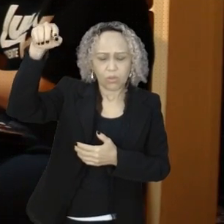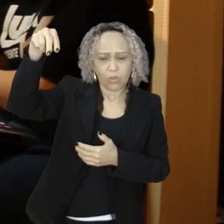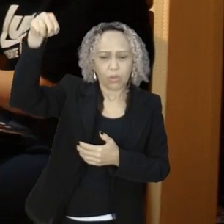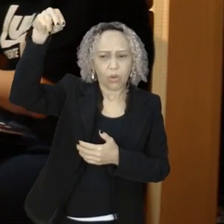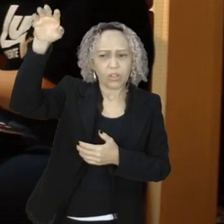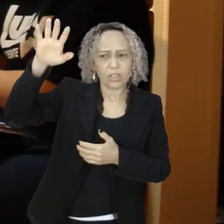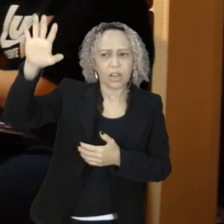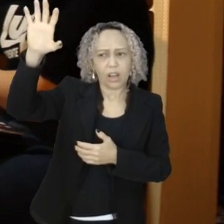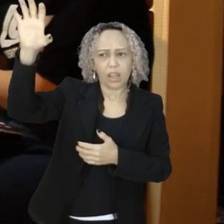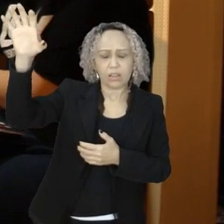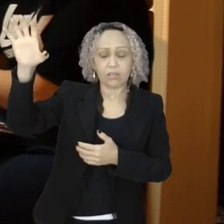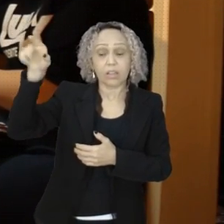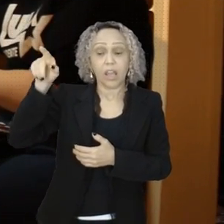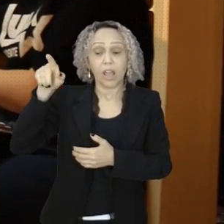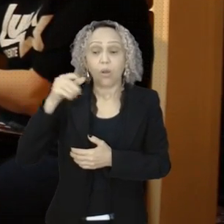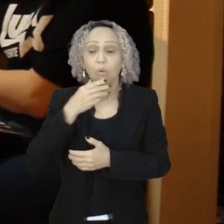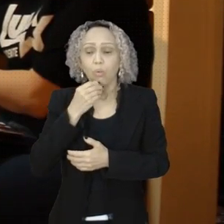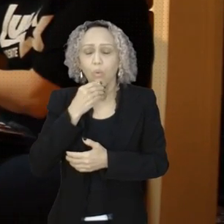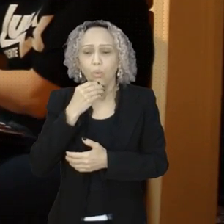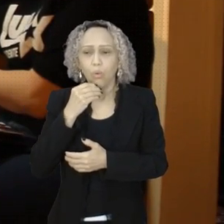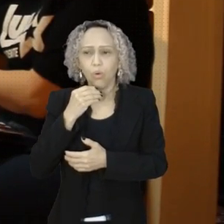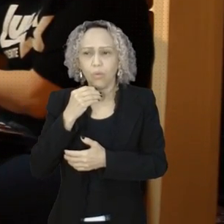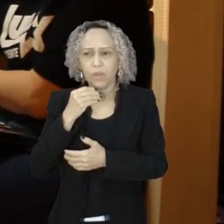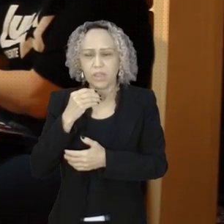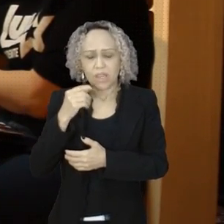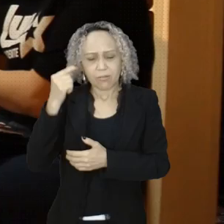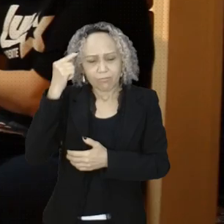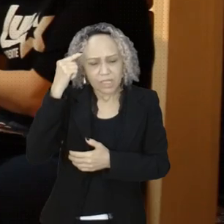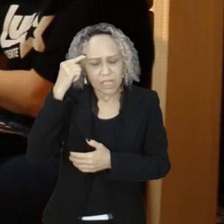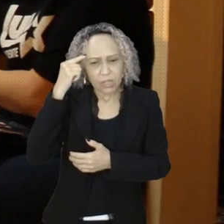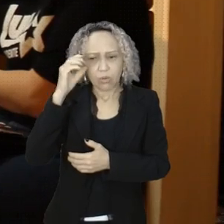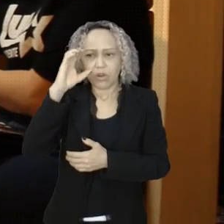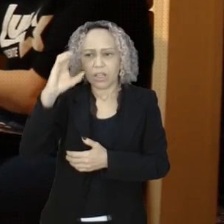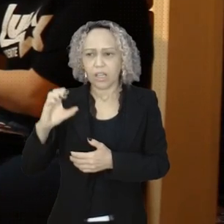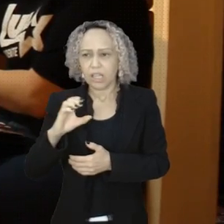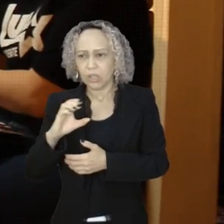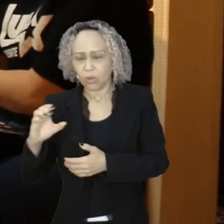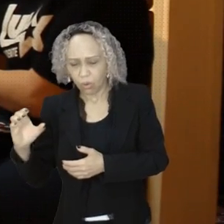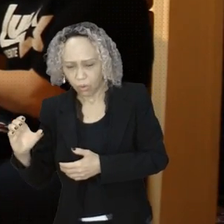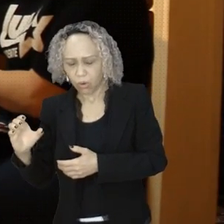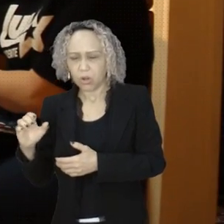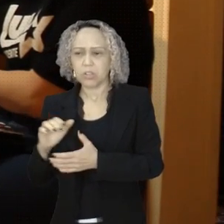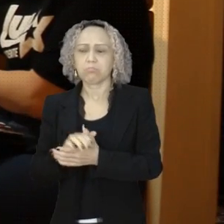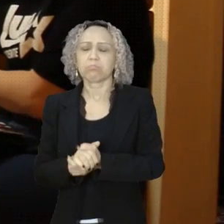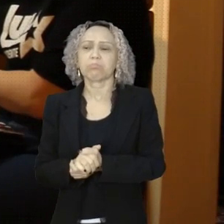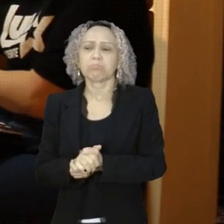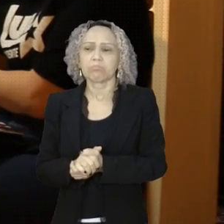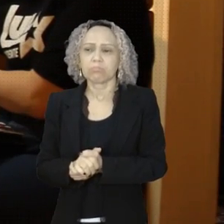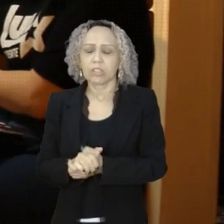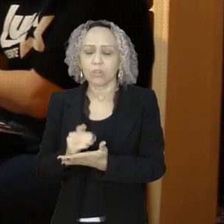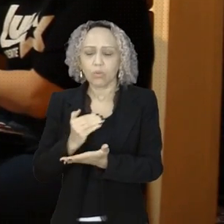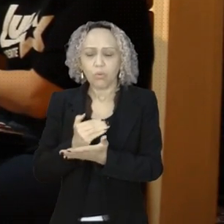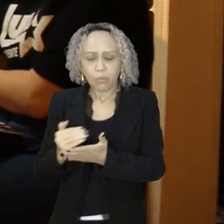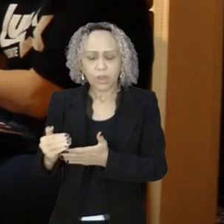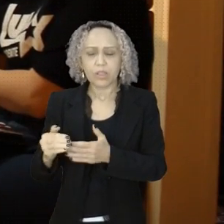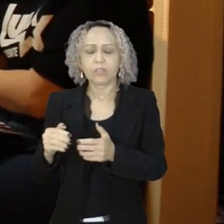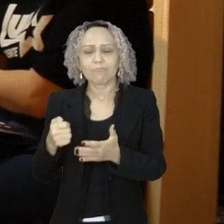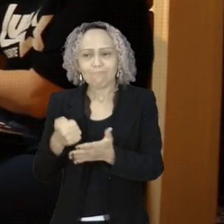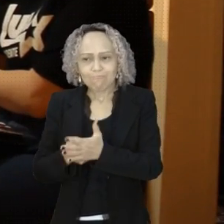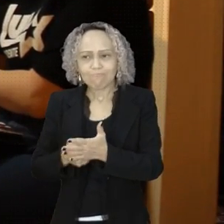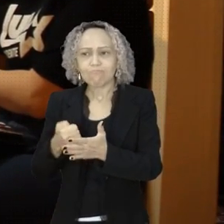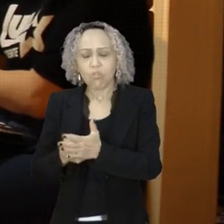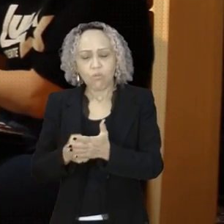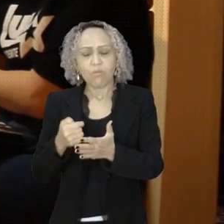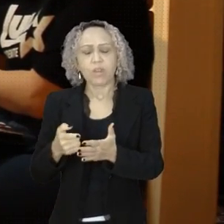católico, progressista, né? Como conta do país. Nós, né, tratamos de também ter um movimento de